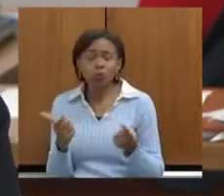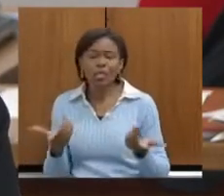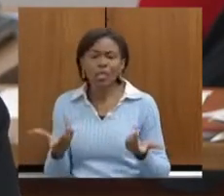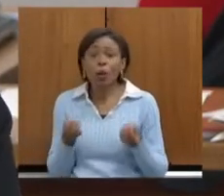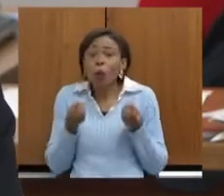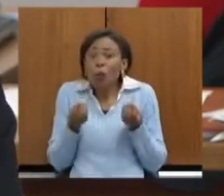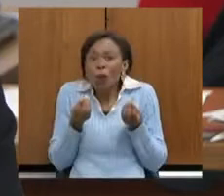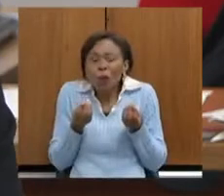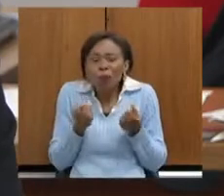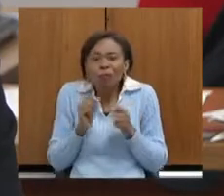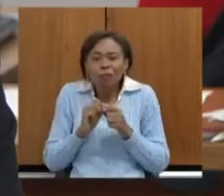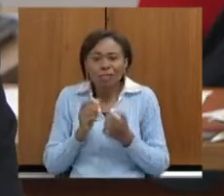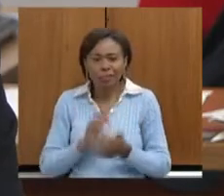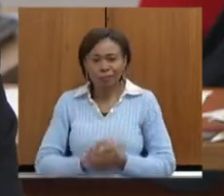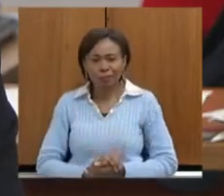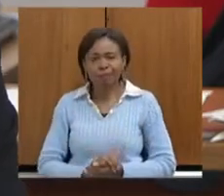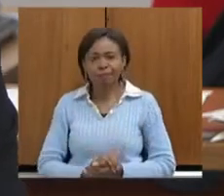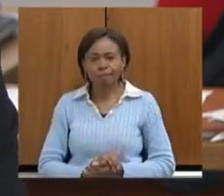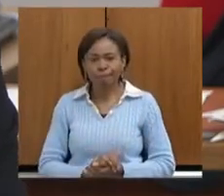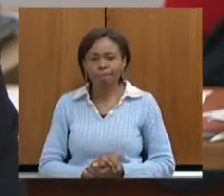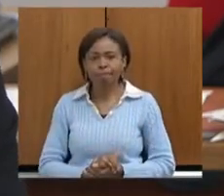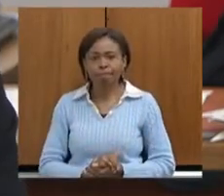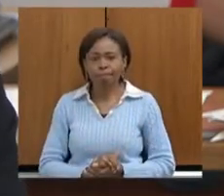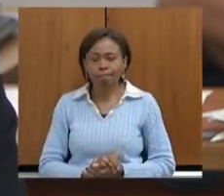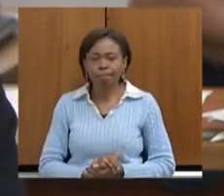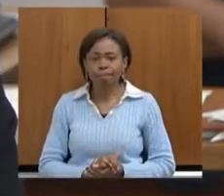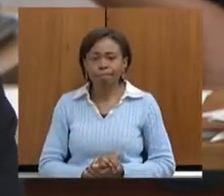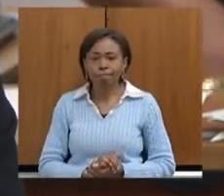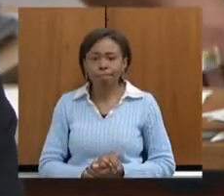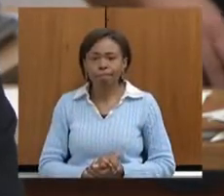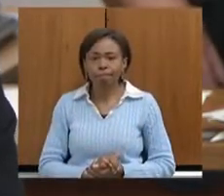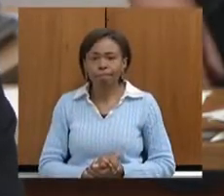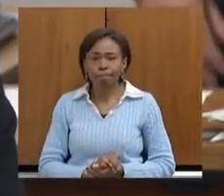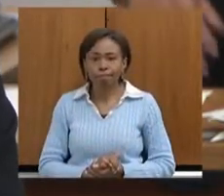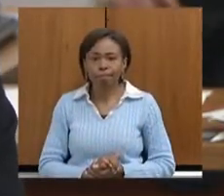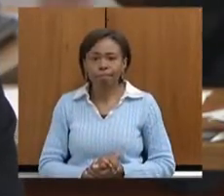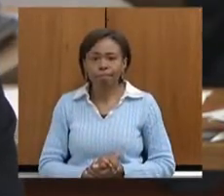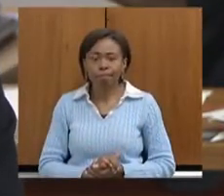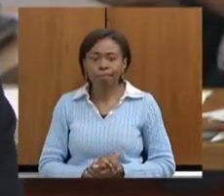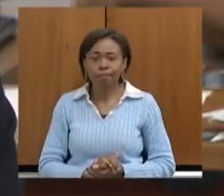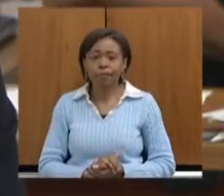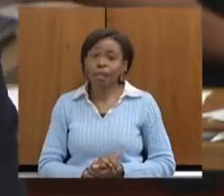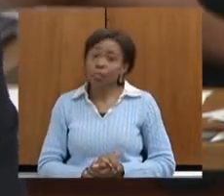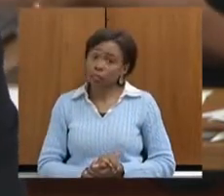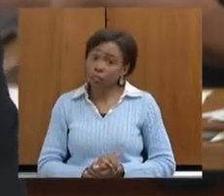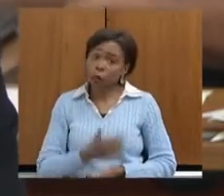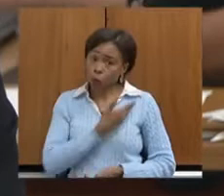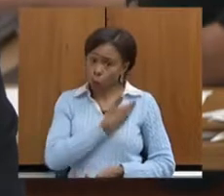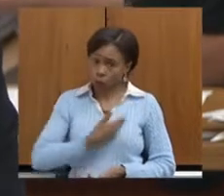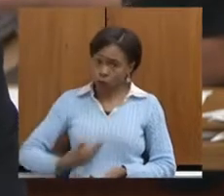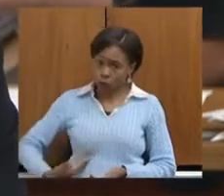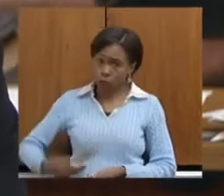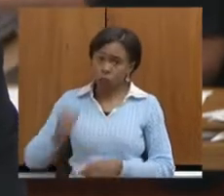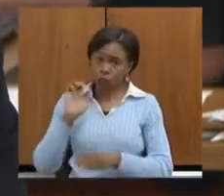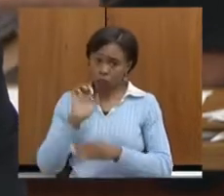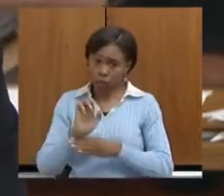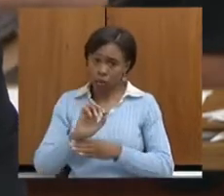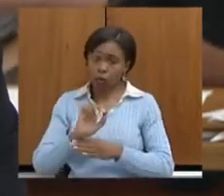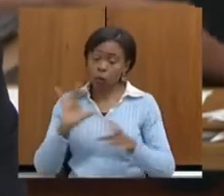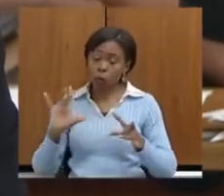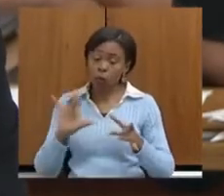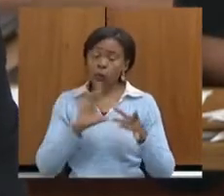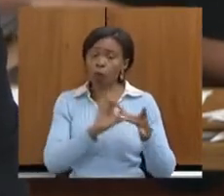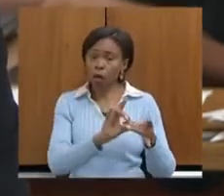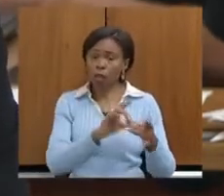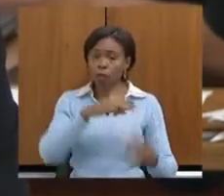como faremos e é por esse motivo que o que o governo do estado junto com Ministério Público